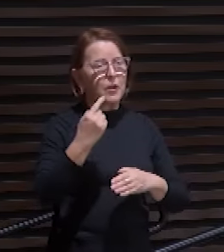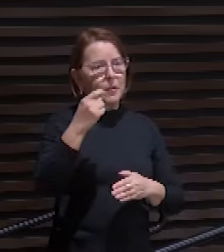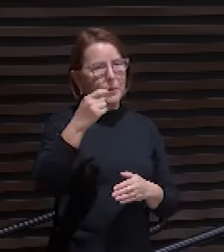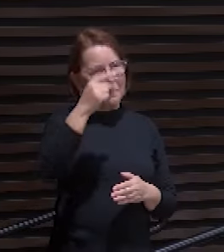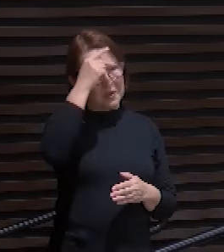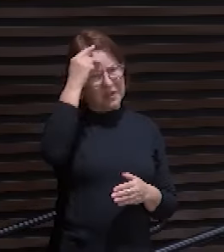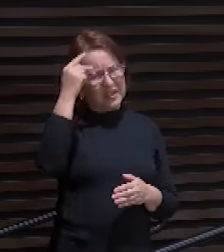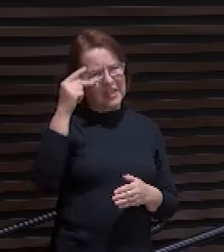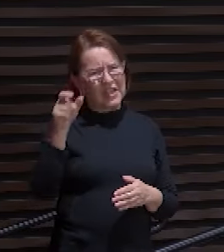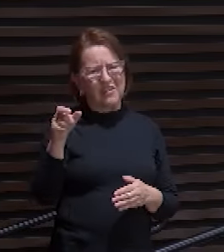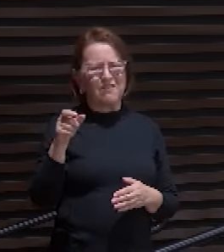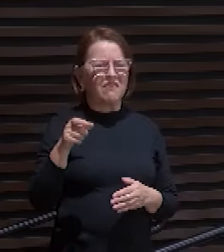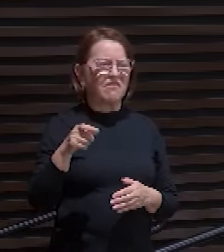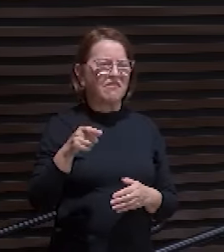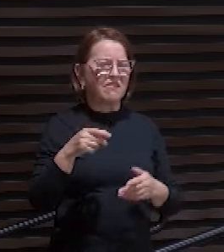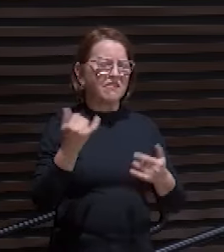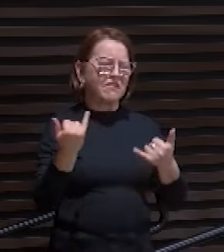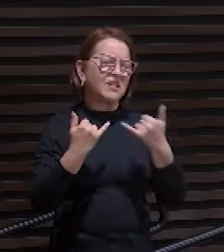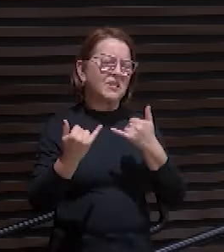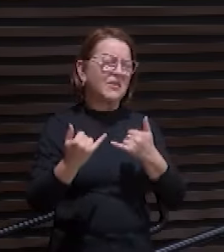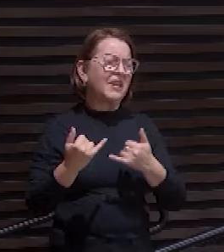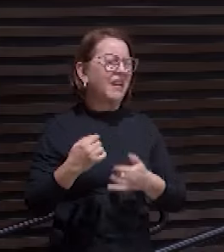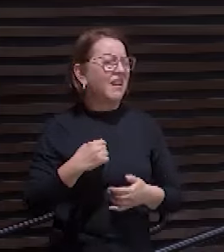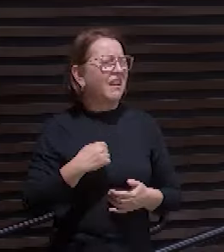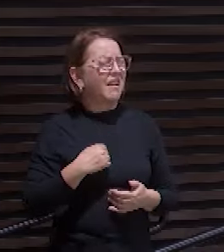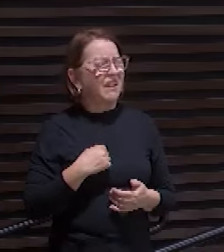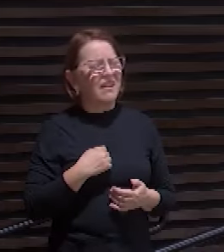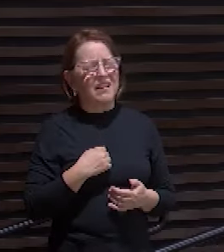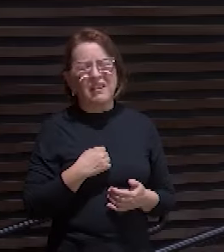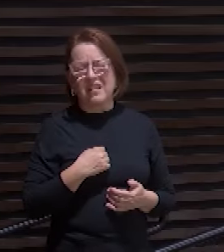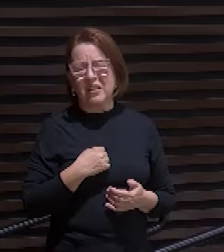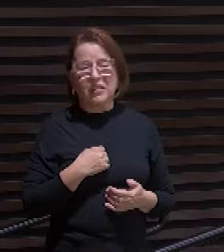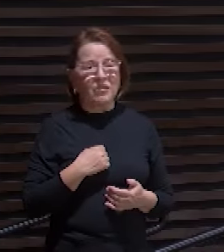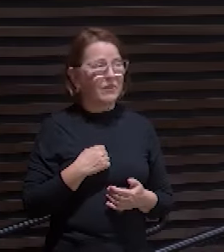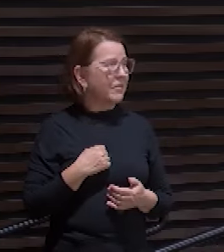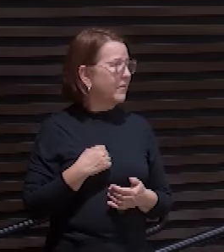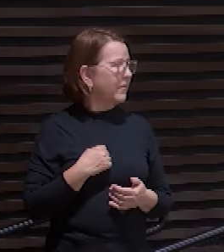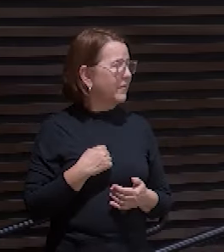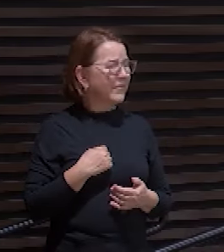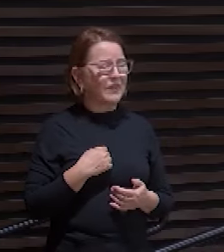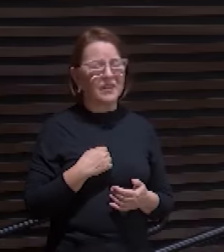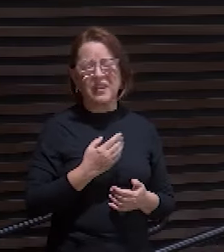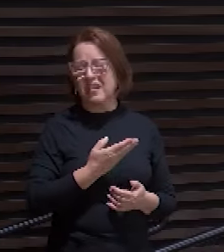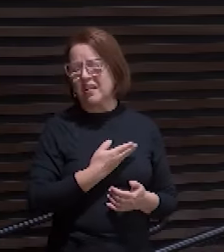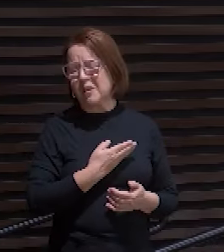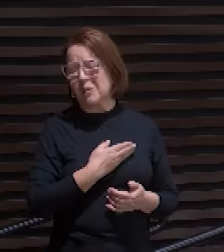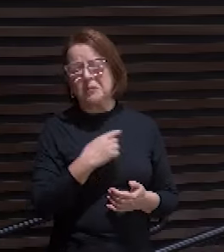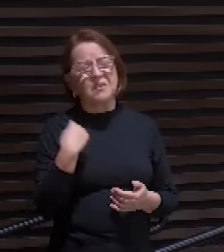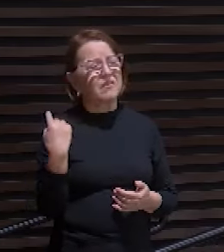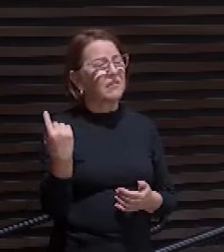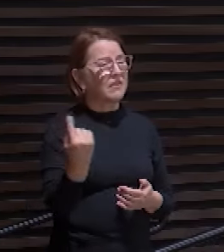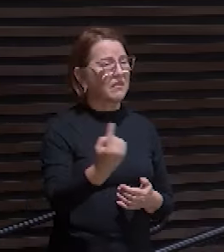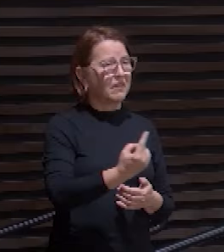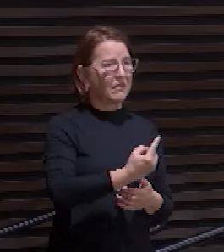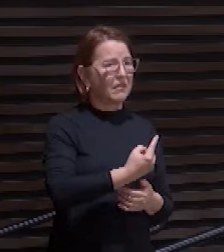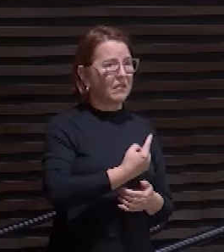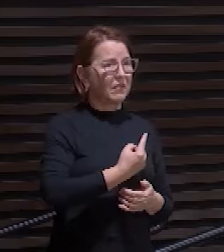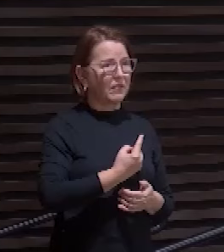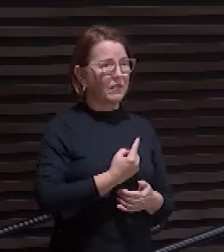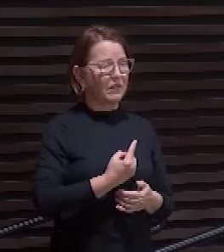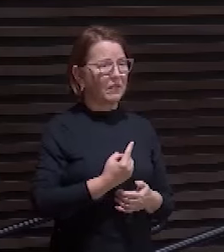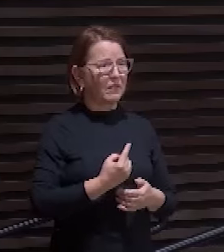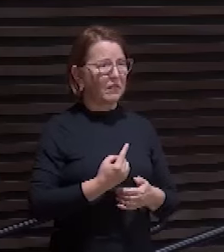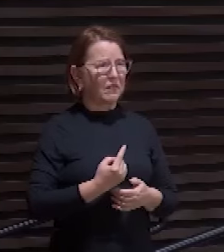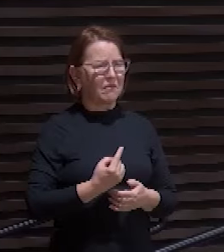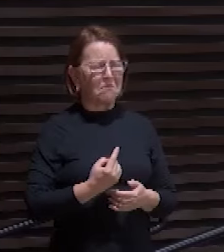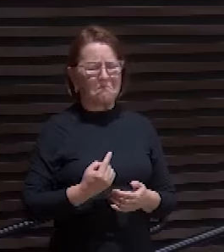assim: rapaz, um rapaz aqui, amigo nosso, com